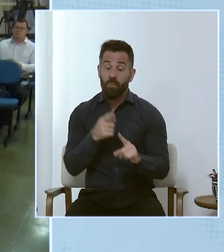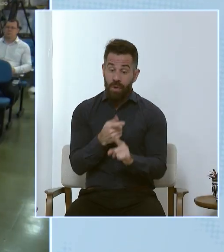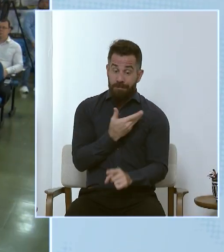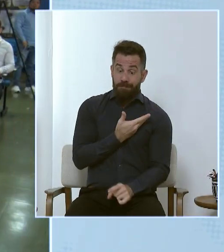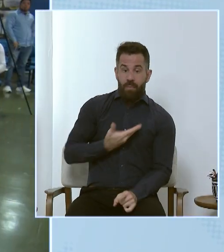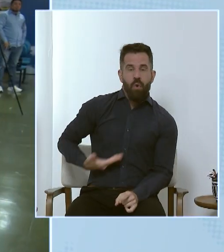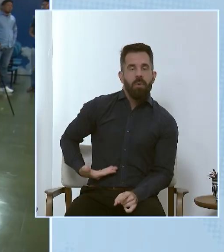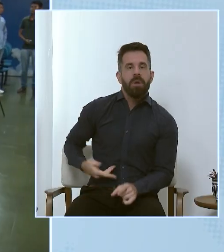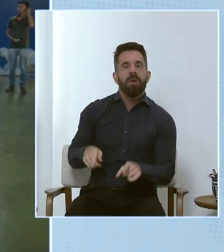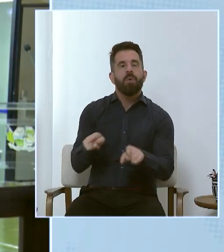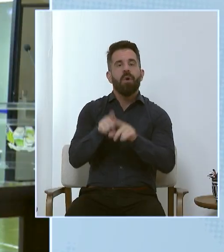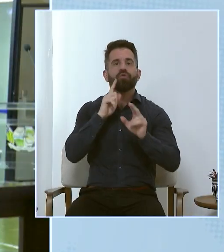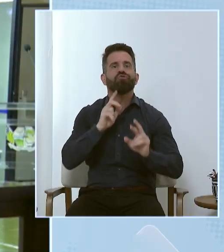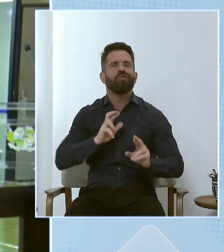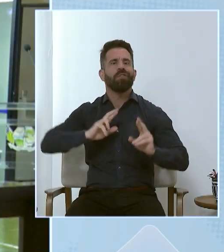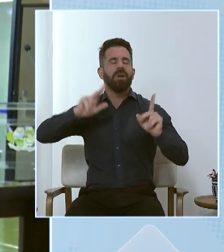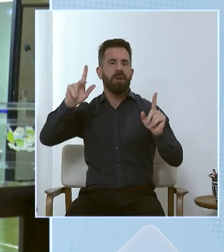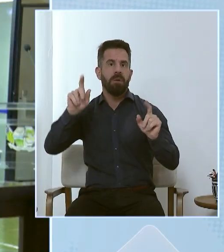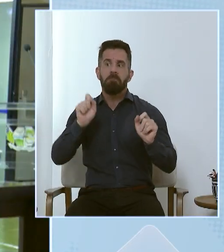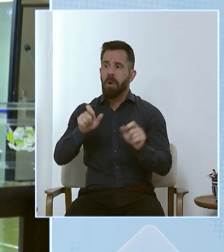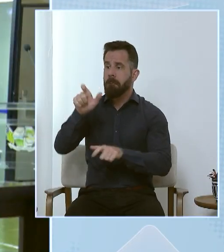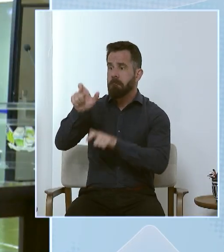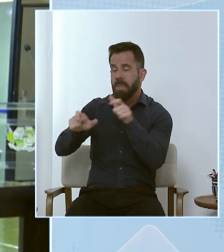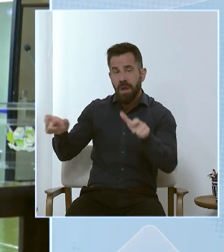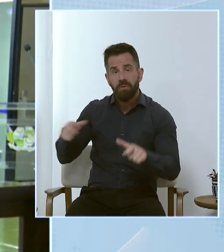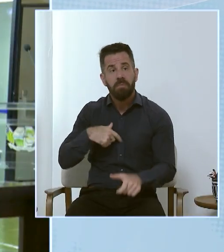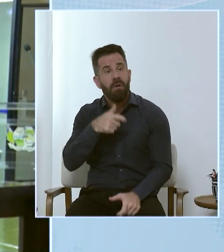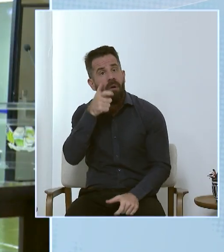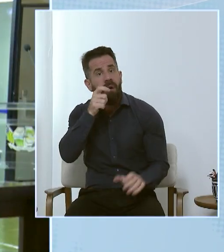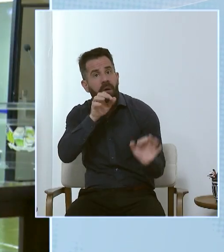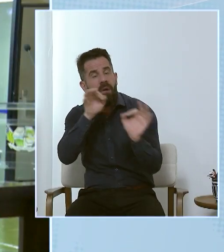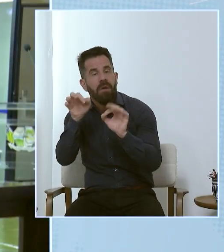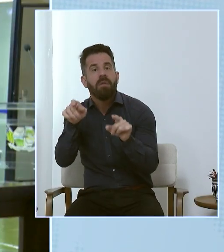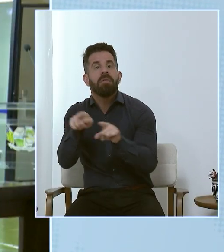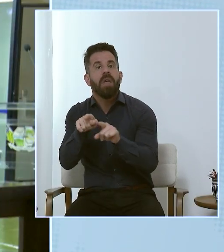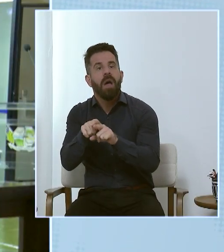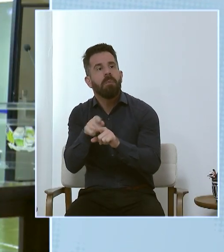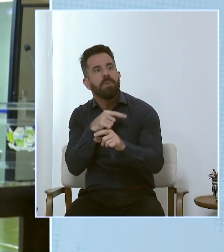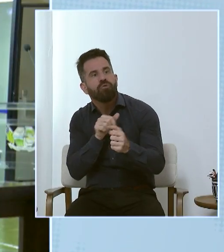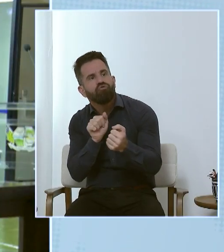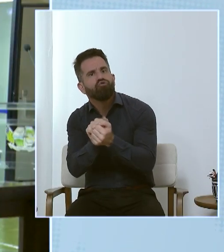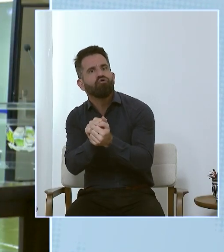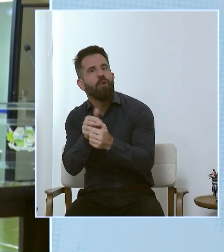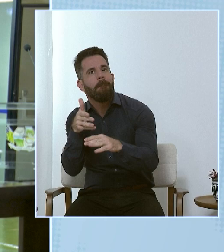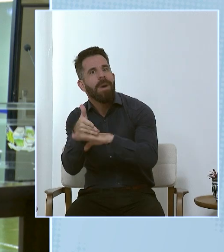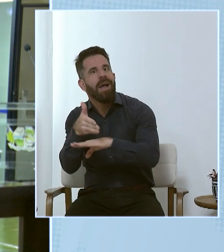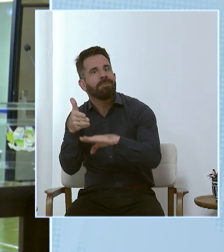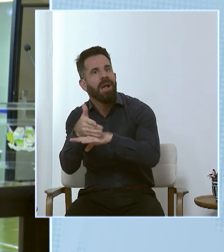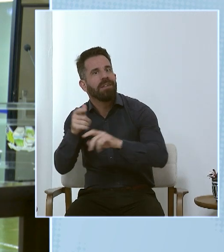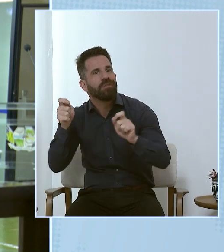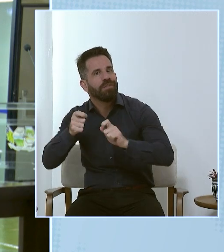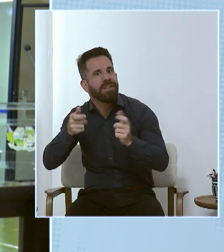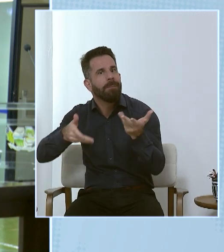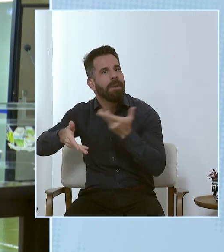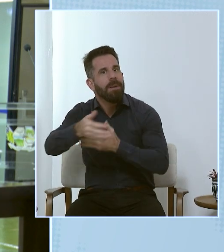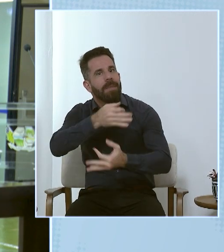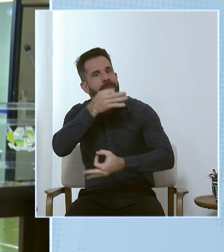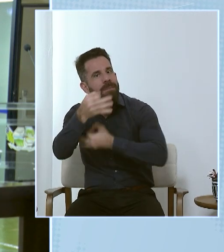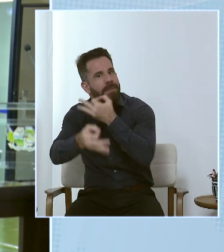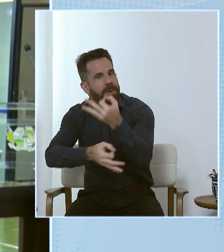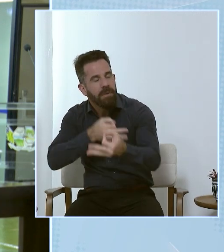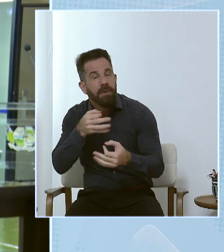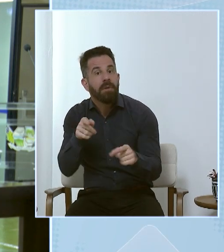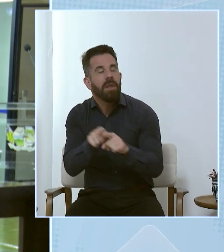telespectador não apenas passivamente, mas de uma forma até ativa, né, e participativa, tem a